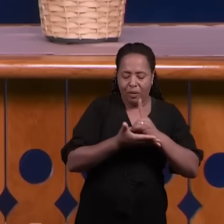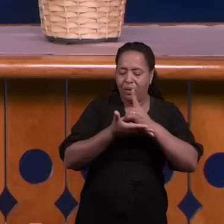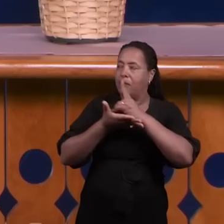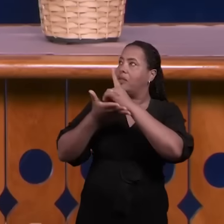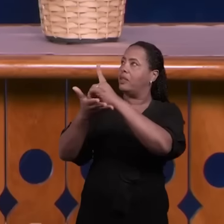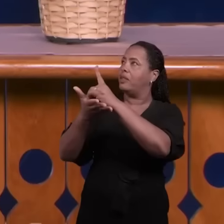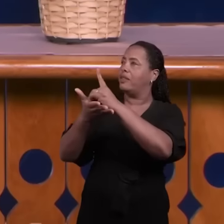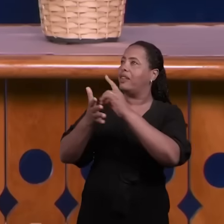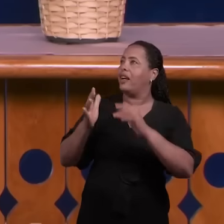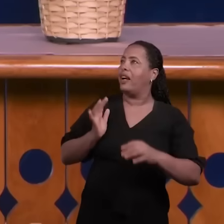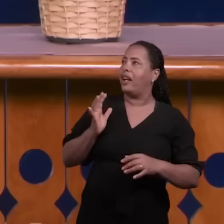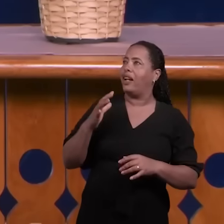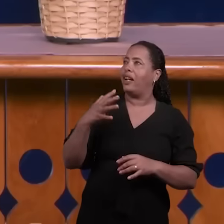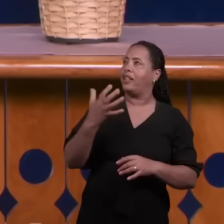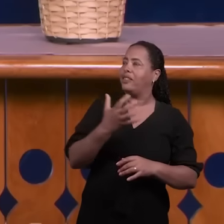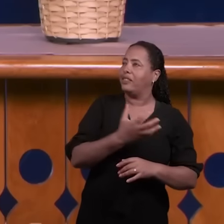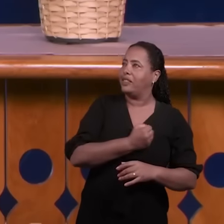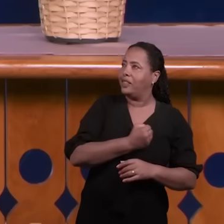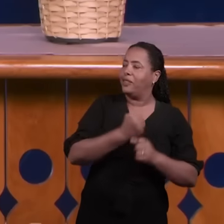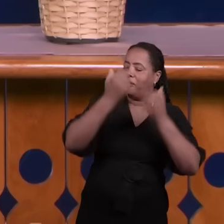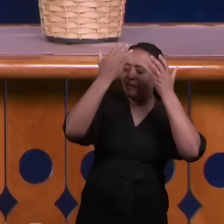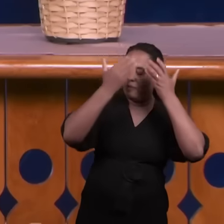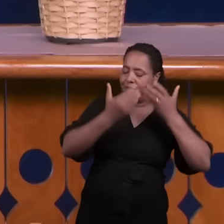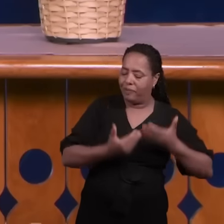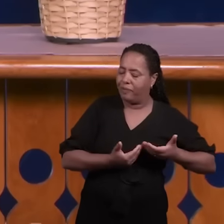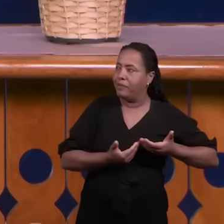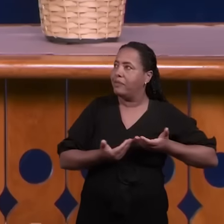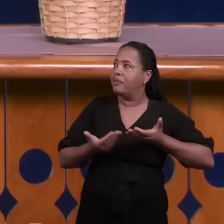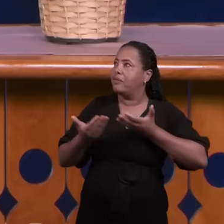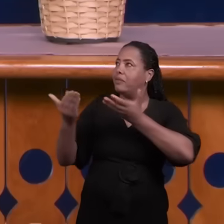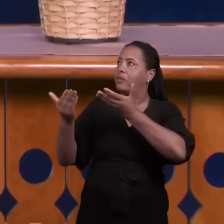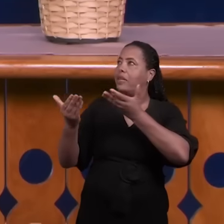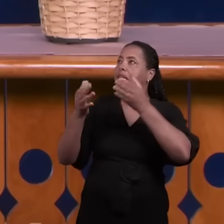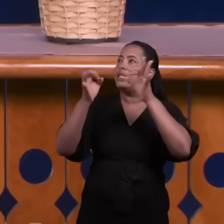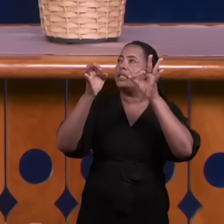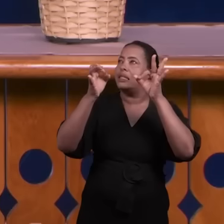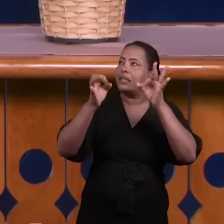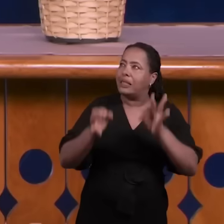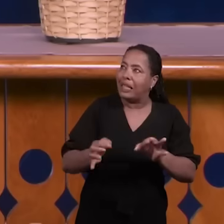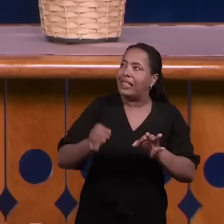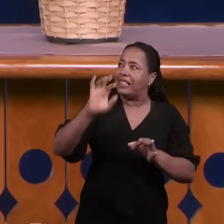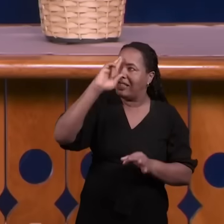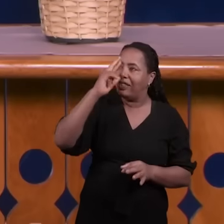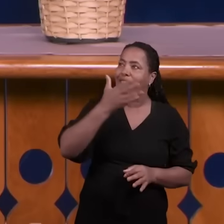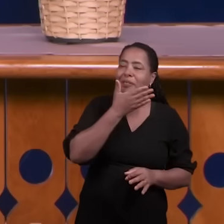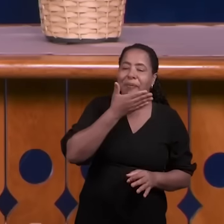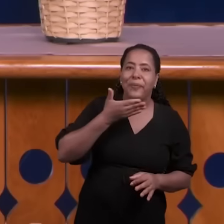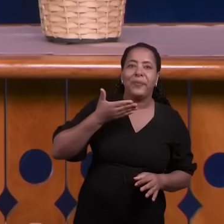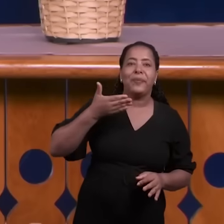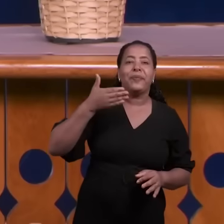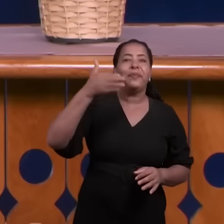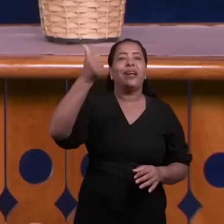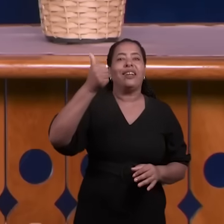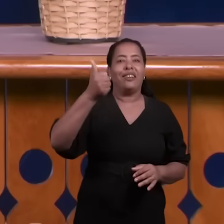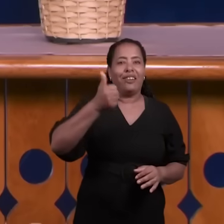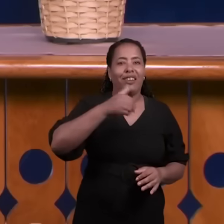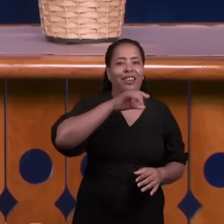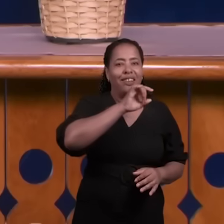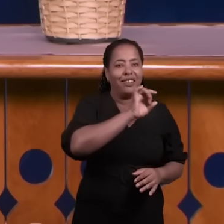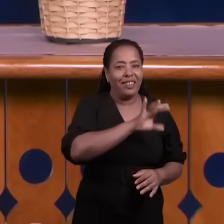culto, a nossa adoração, as nossas vidas. certos de que o Senhor tem o